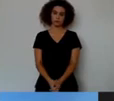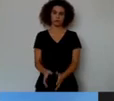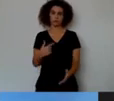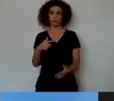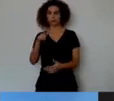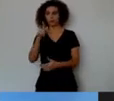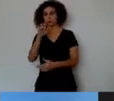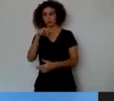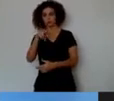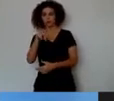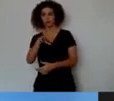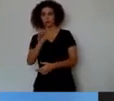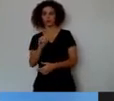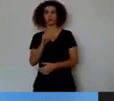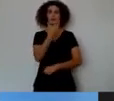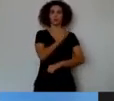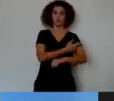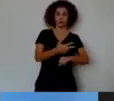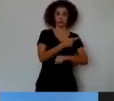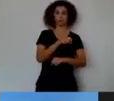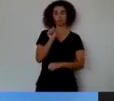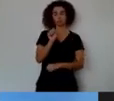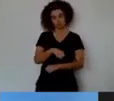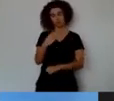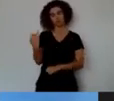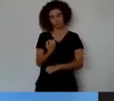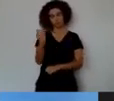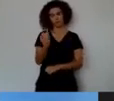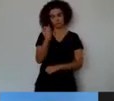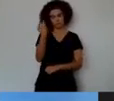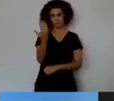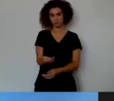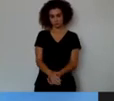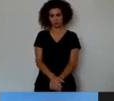né? É importante também.